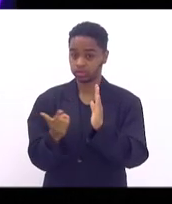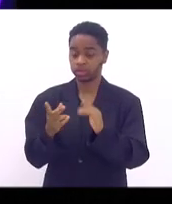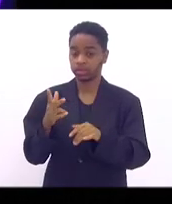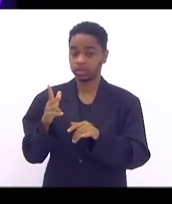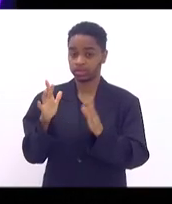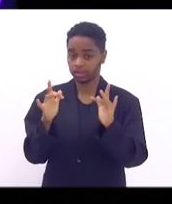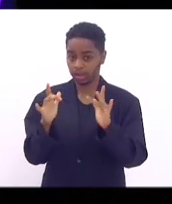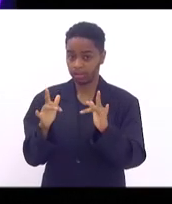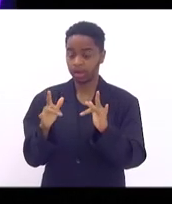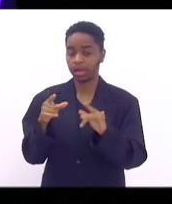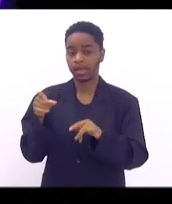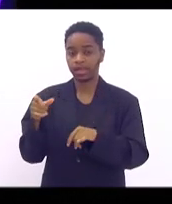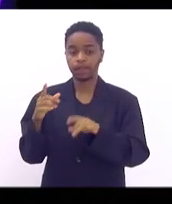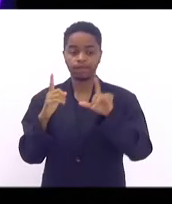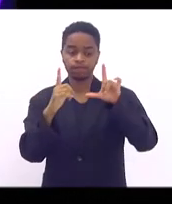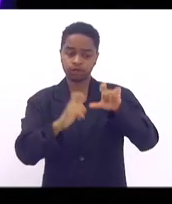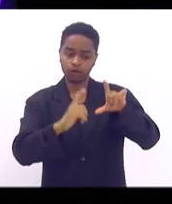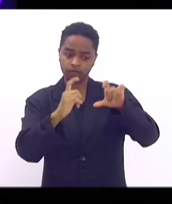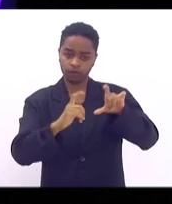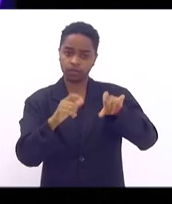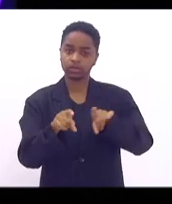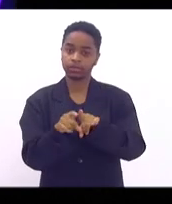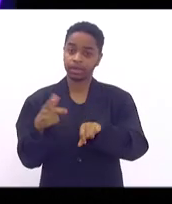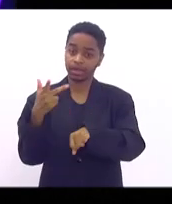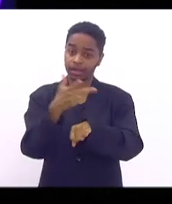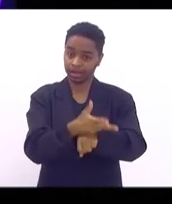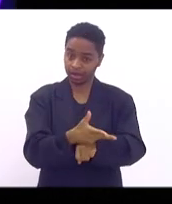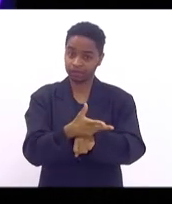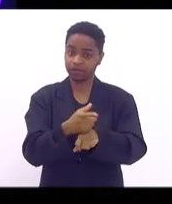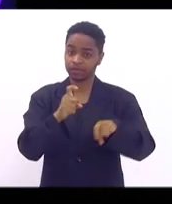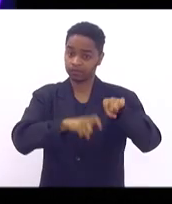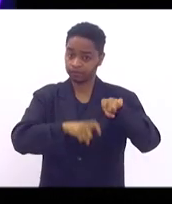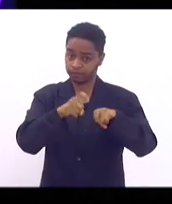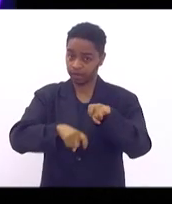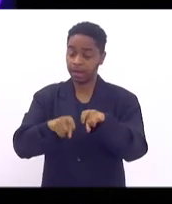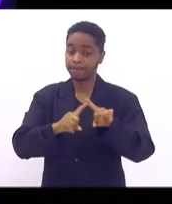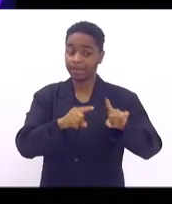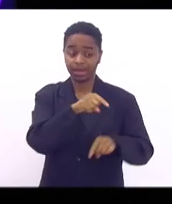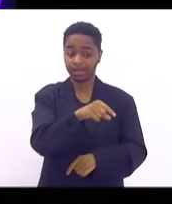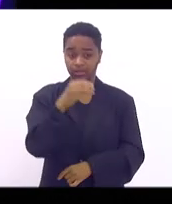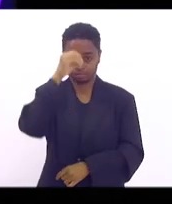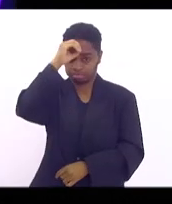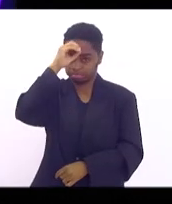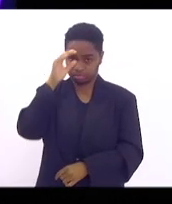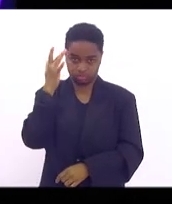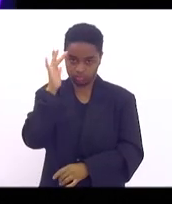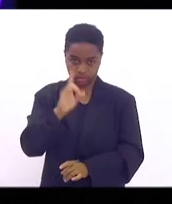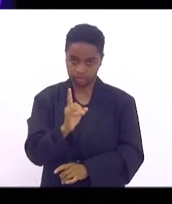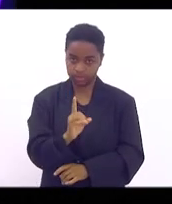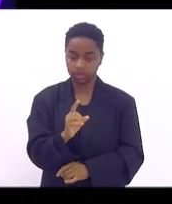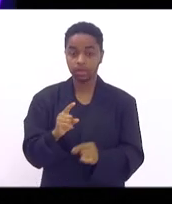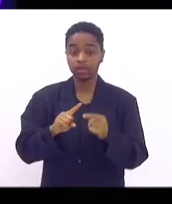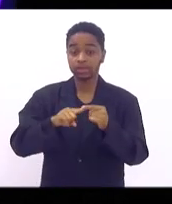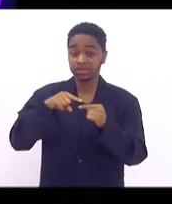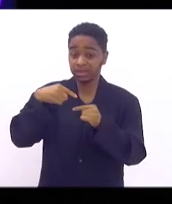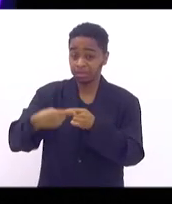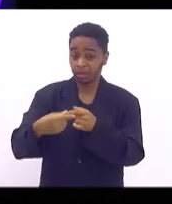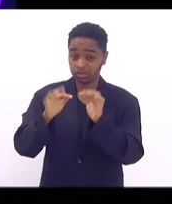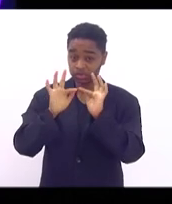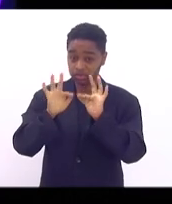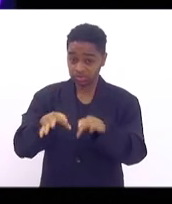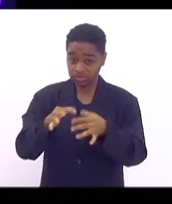gravava as relações do casal, relações sexuais, sem o consentimento dela e sem o conhecimento dela. Quando